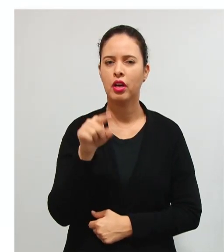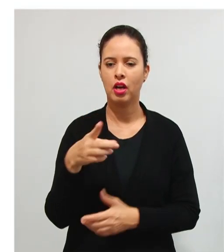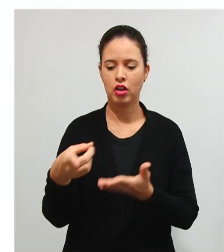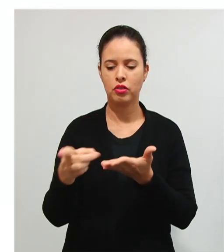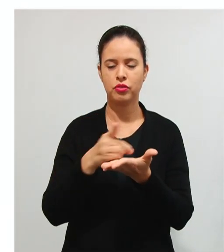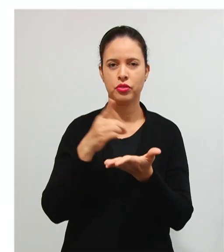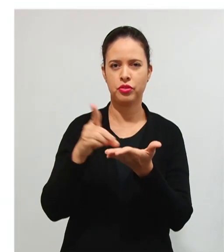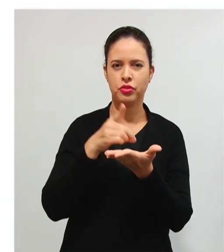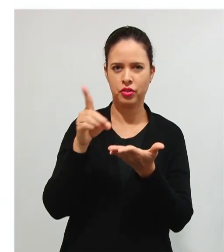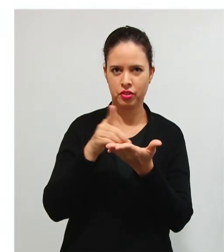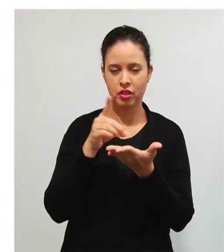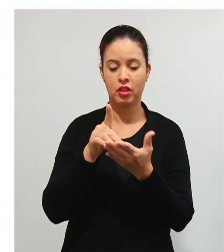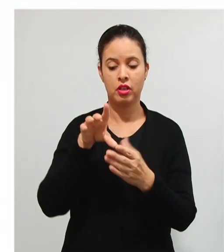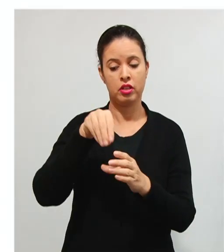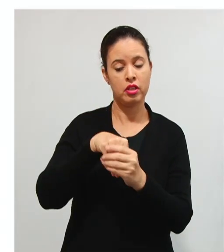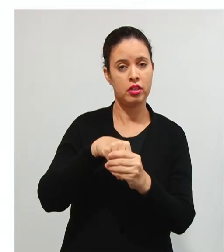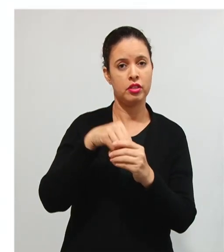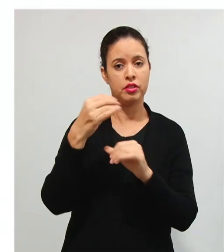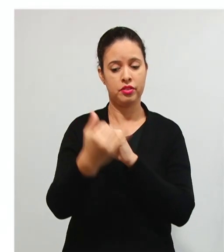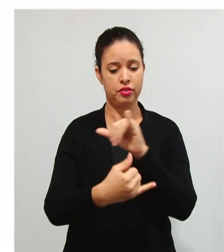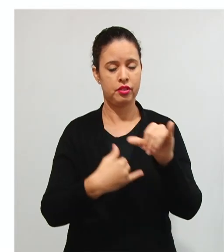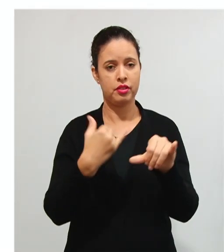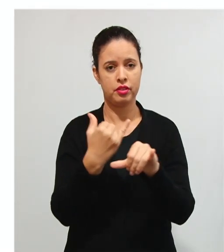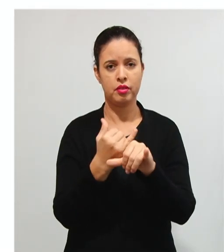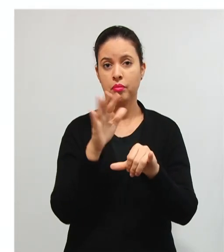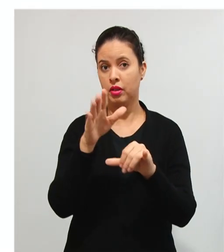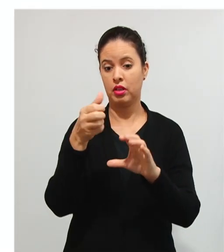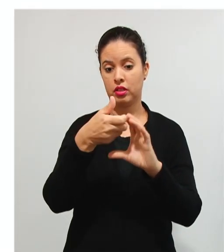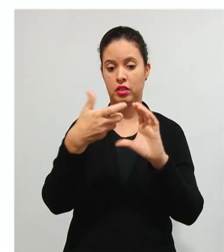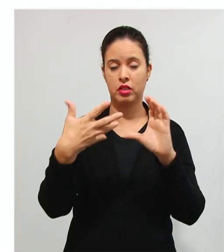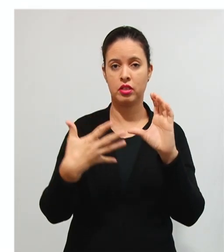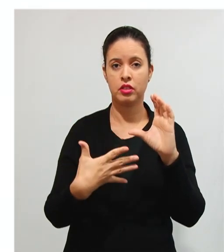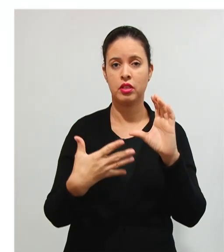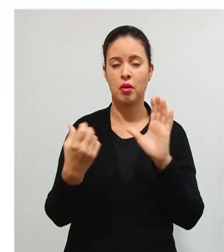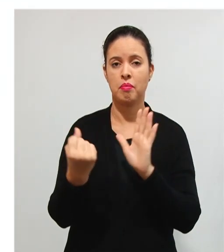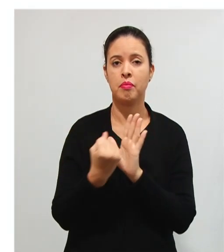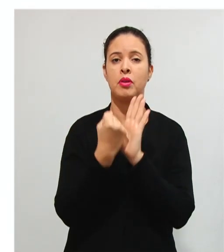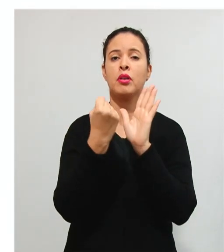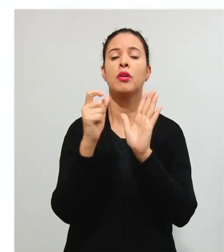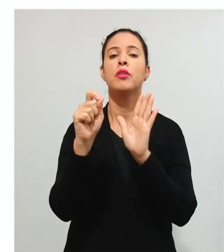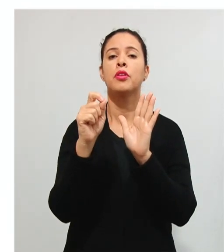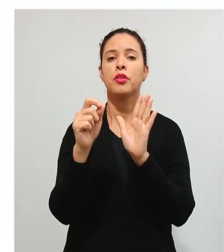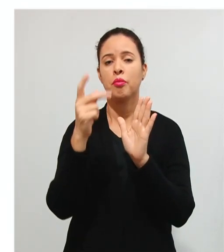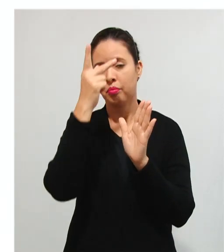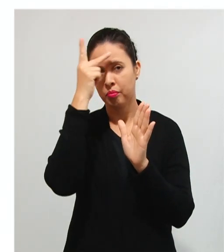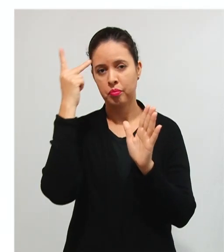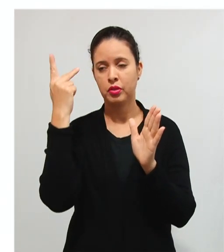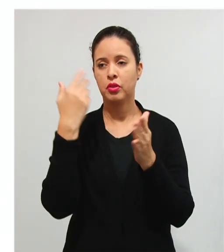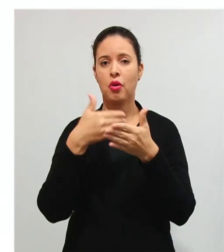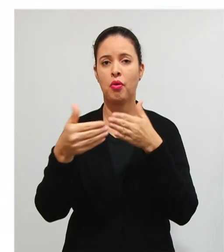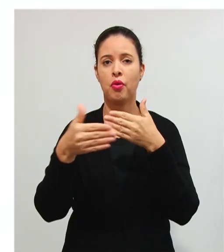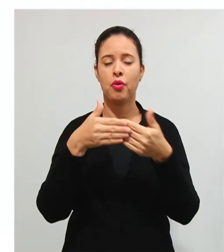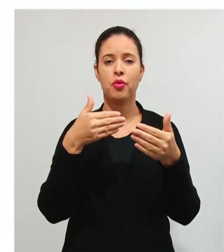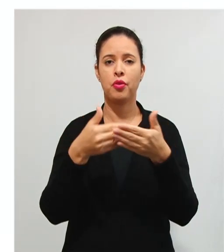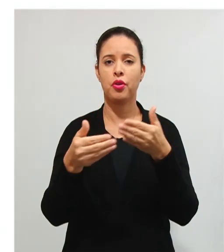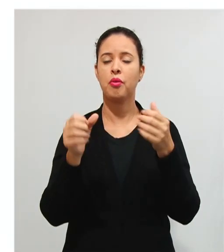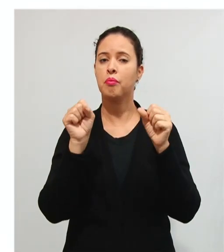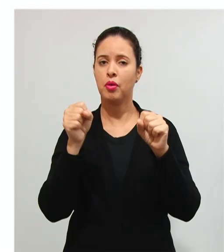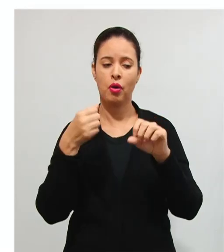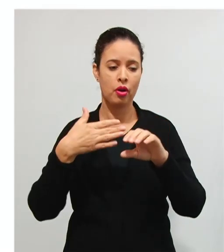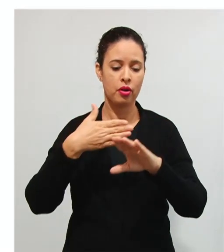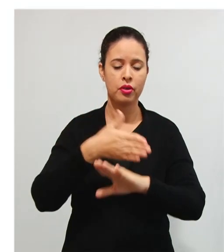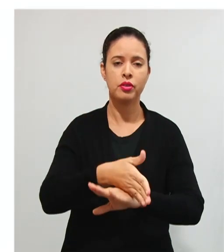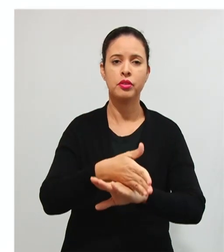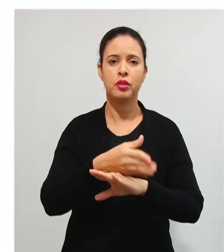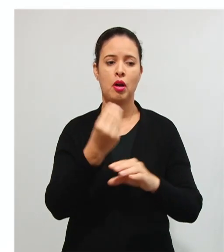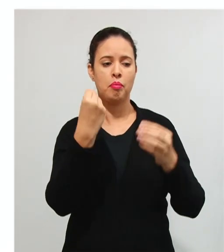enciclopédia virtual, mas é uma enciclopédia com uma característica marcante de colaboração. Qualquer indivíduo pode